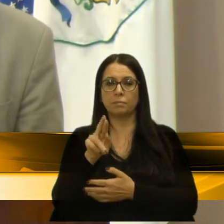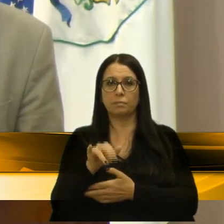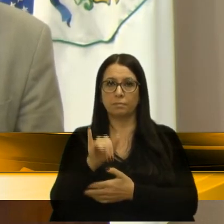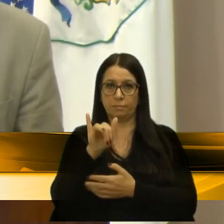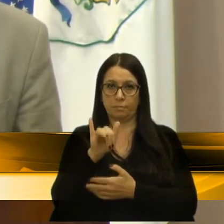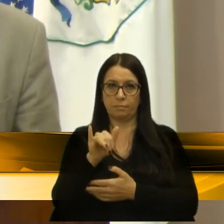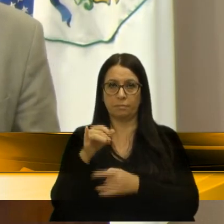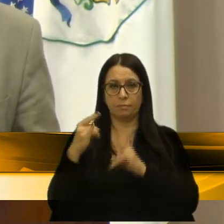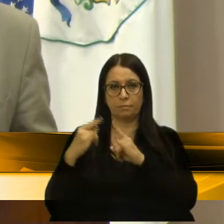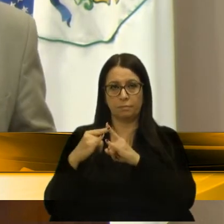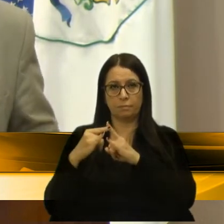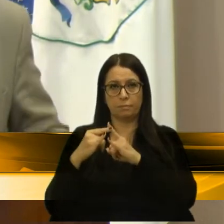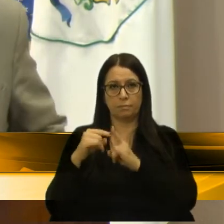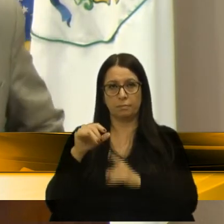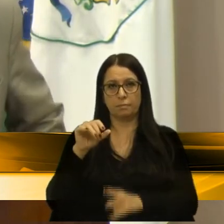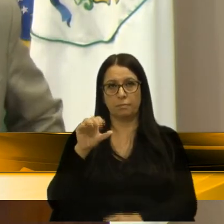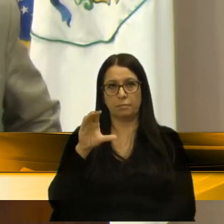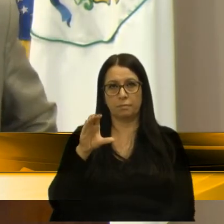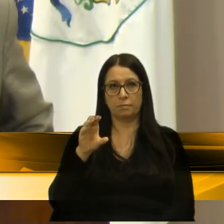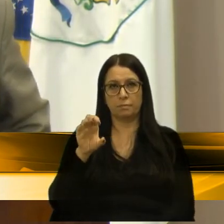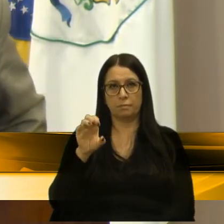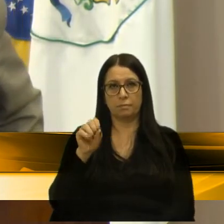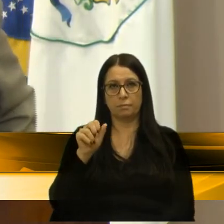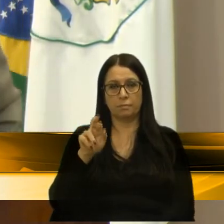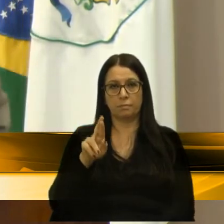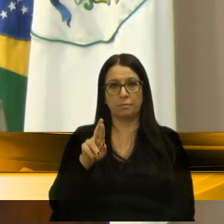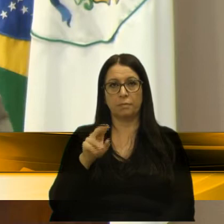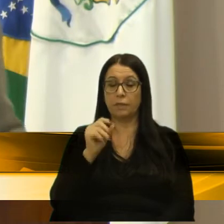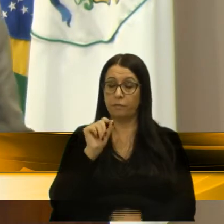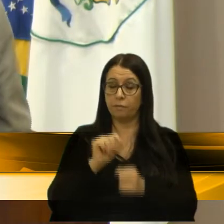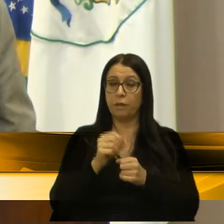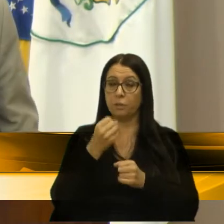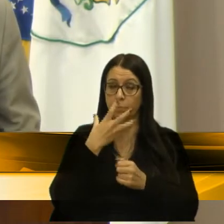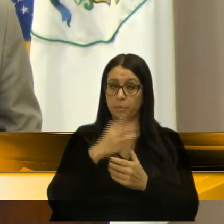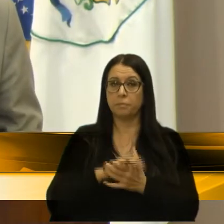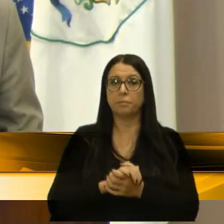Colônias. Teve o senhor César aqui, instituição que prega o bem.